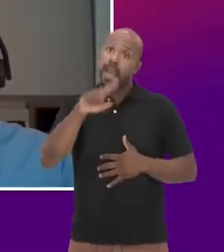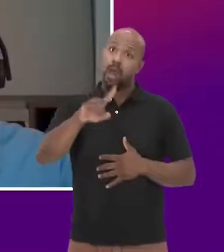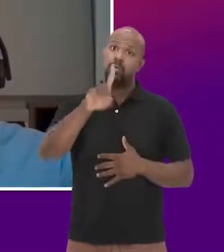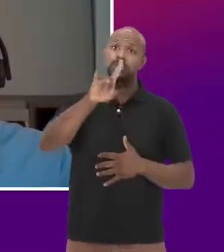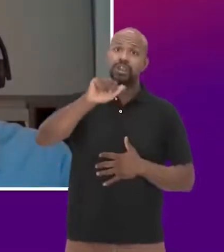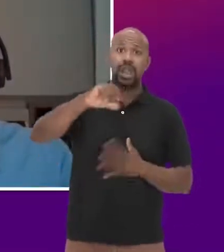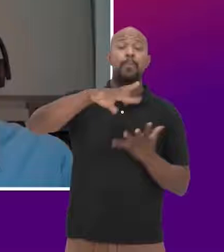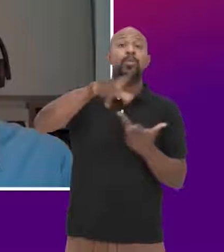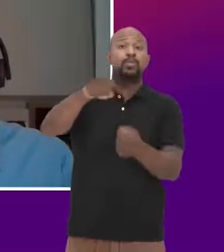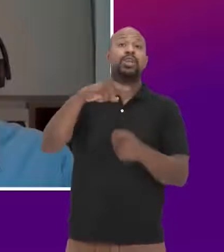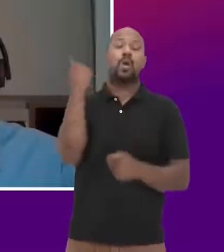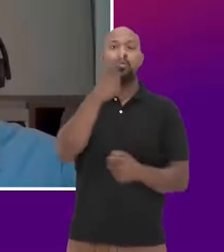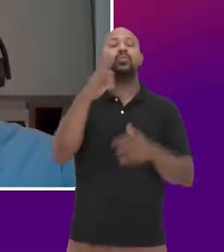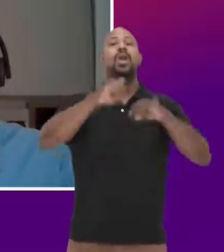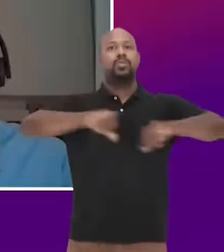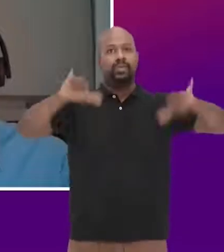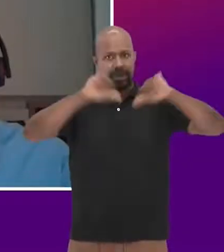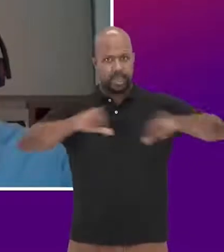do Anunciante também.